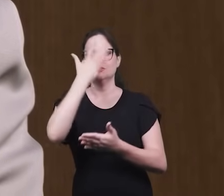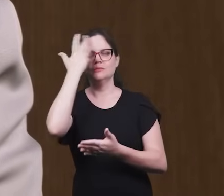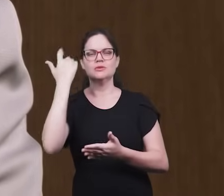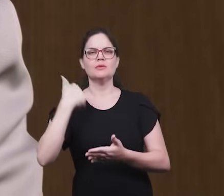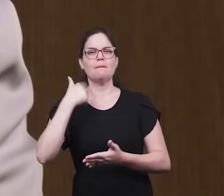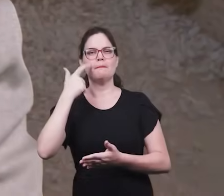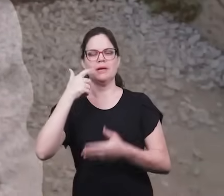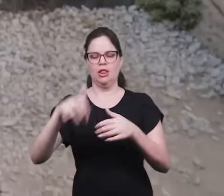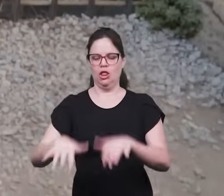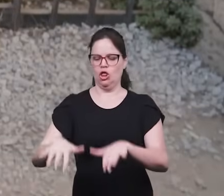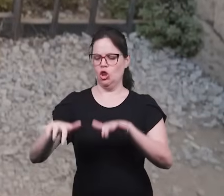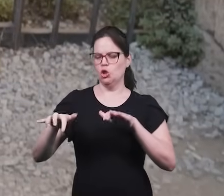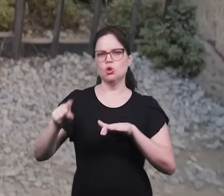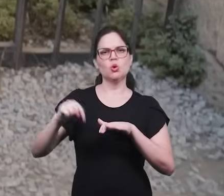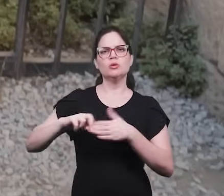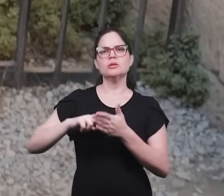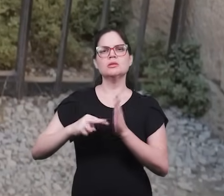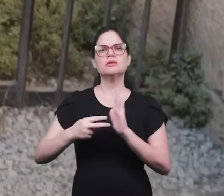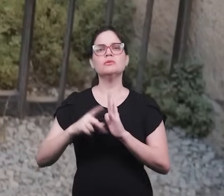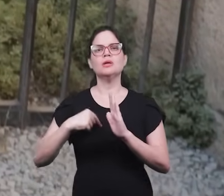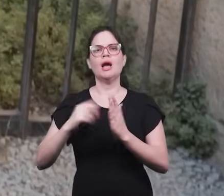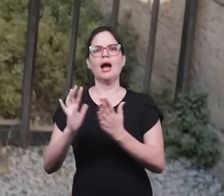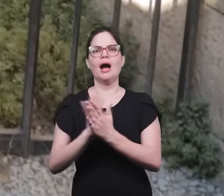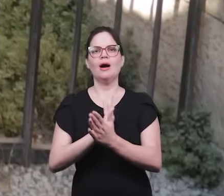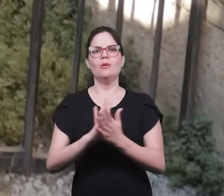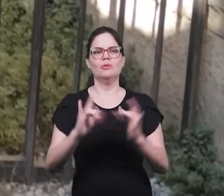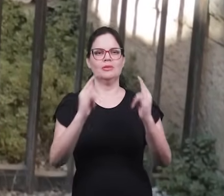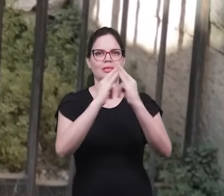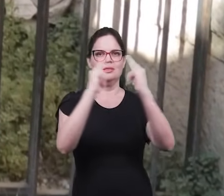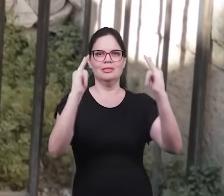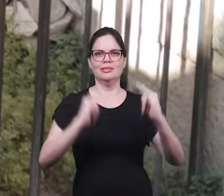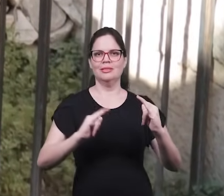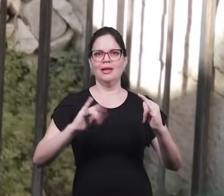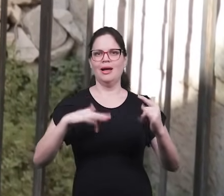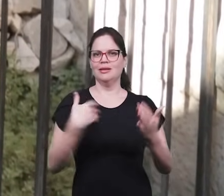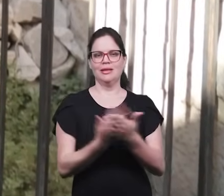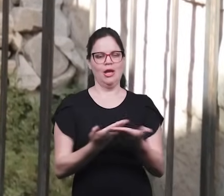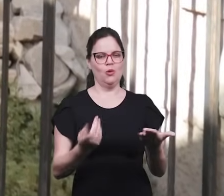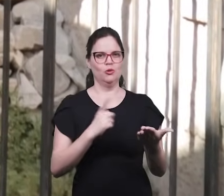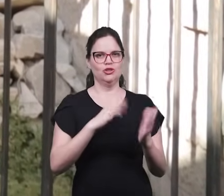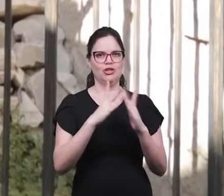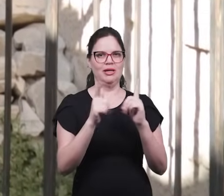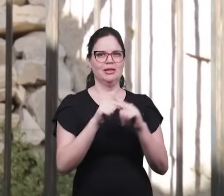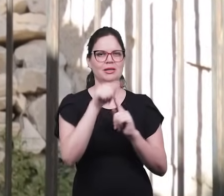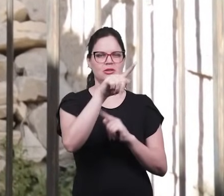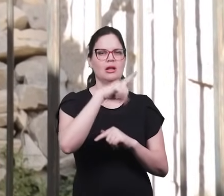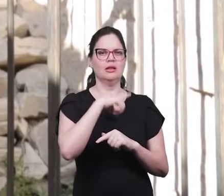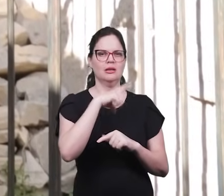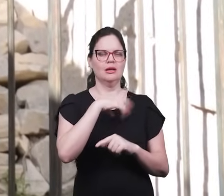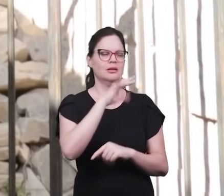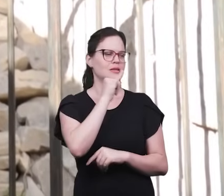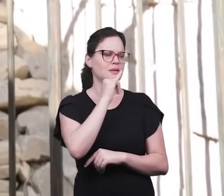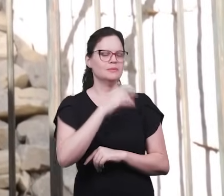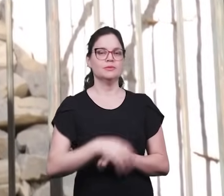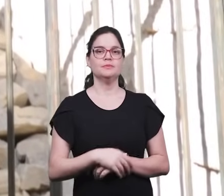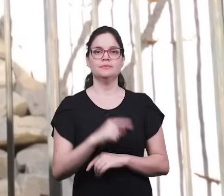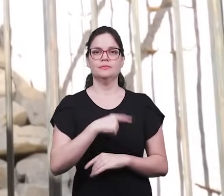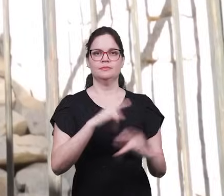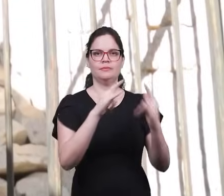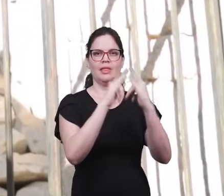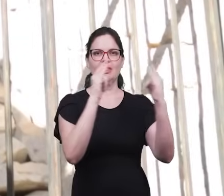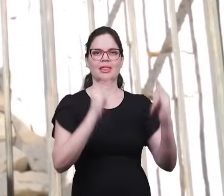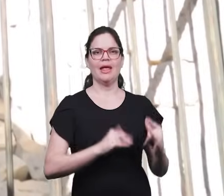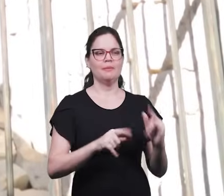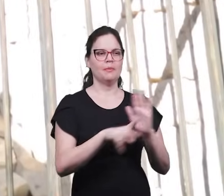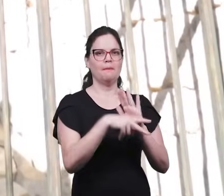como relacionada historicamente a alguns templos que existem lá até hoje. Nós mostramos ruínas de vários templos, como por exemplo o